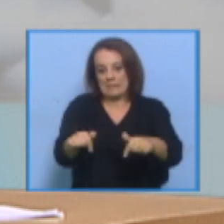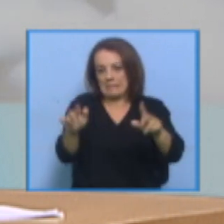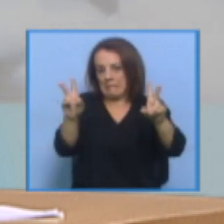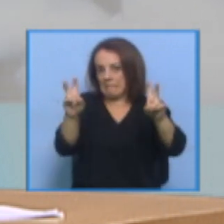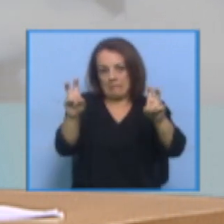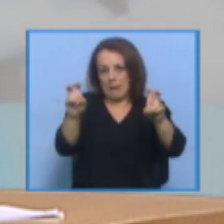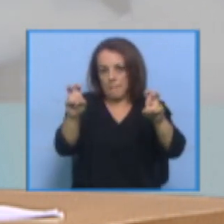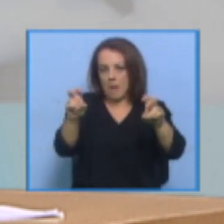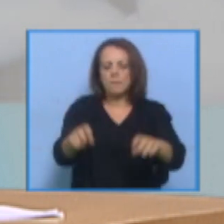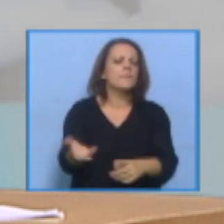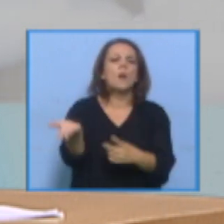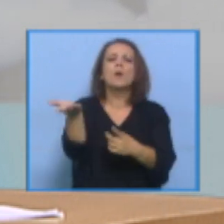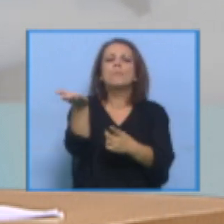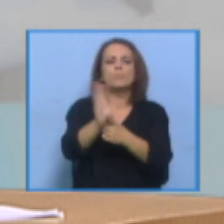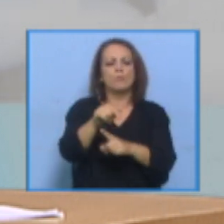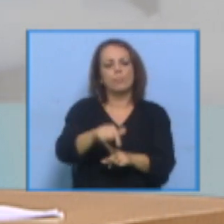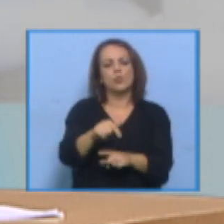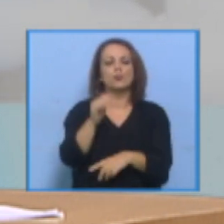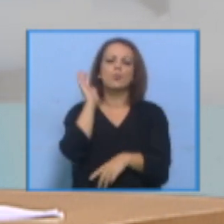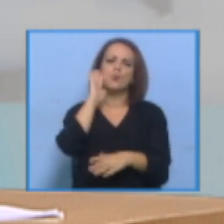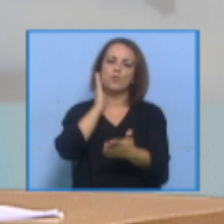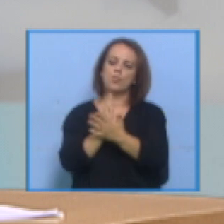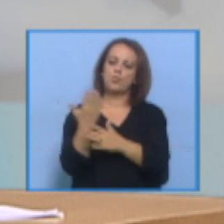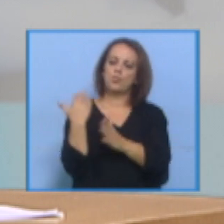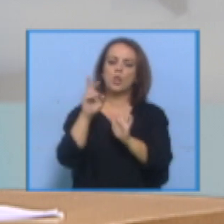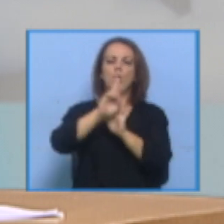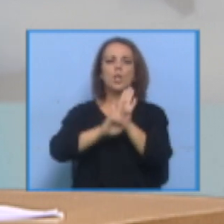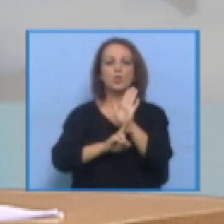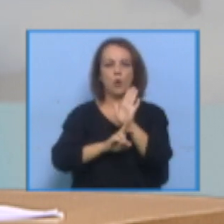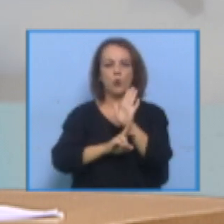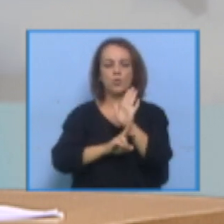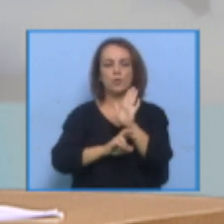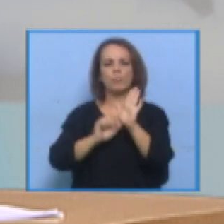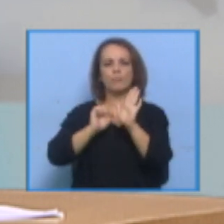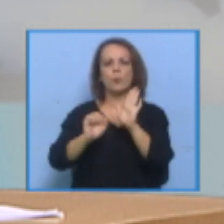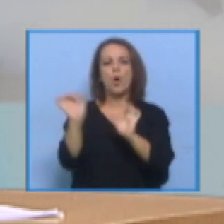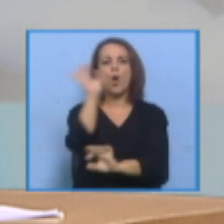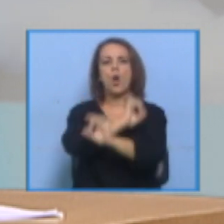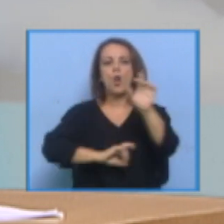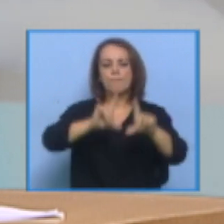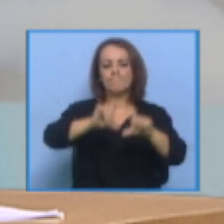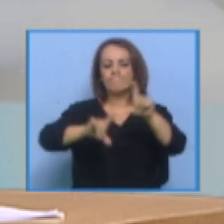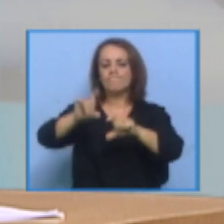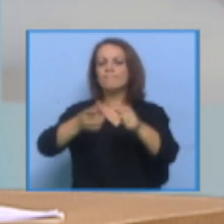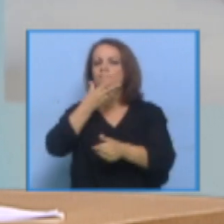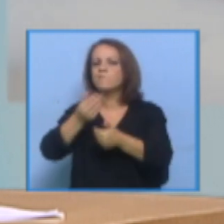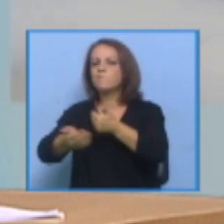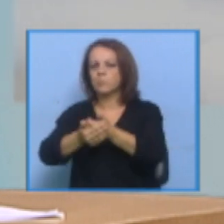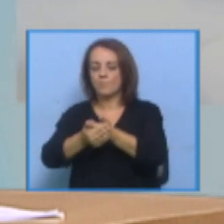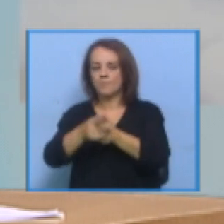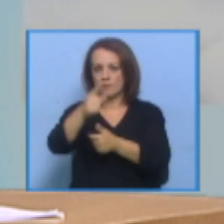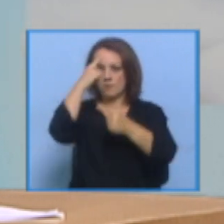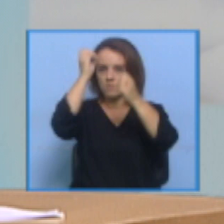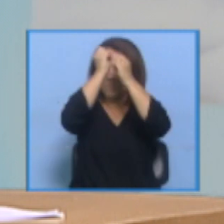pensar só em alguns números deste último relatório do envelhecimento na Europa. Se pensarmos que nós temos